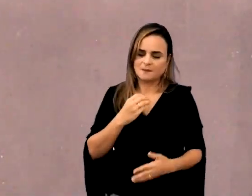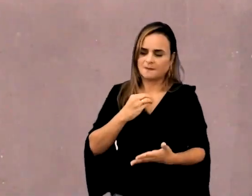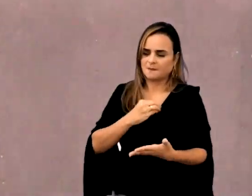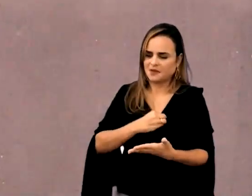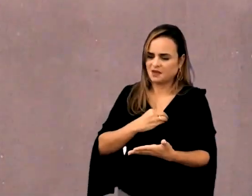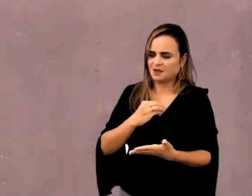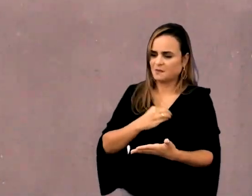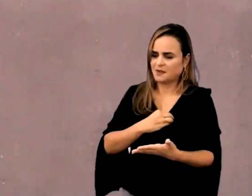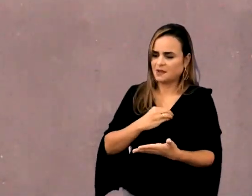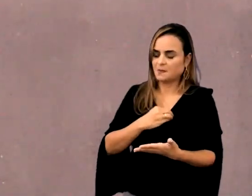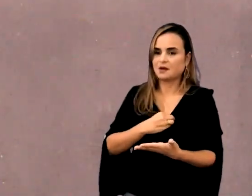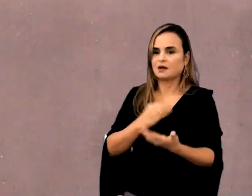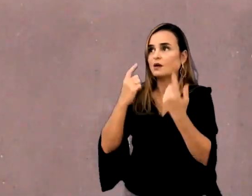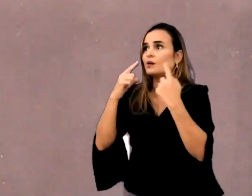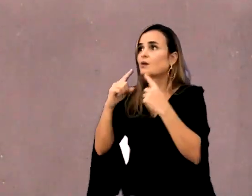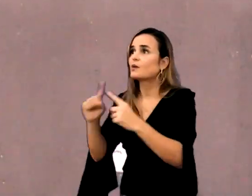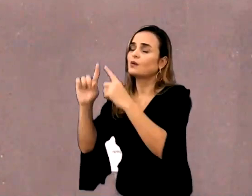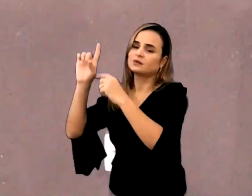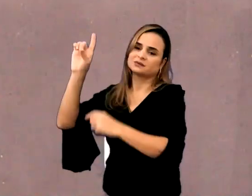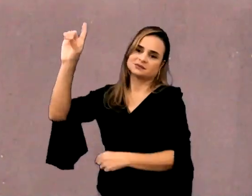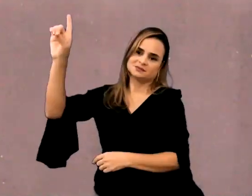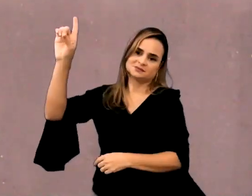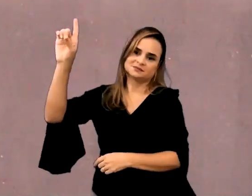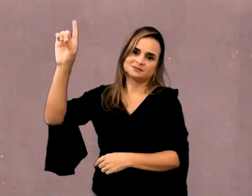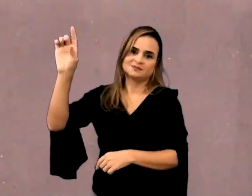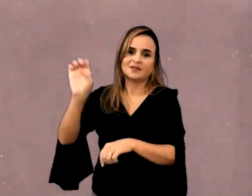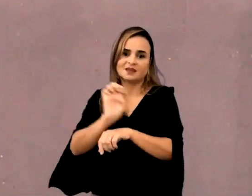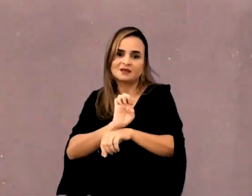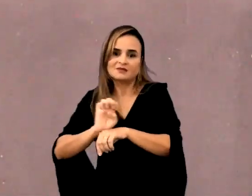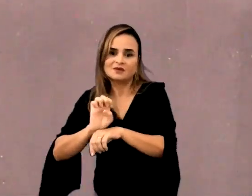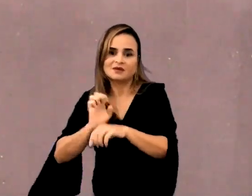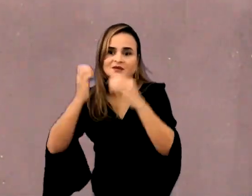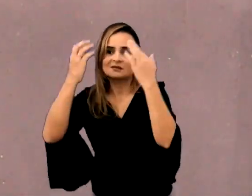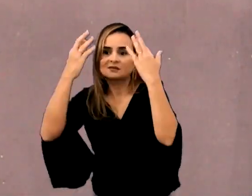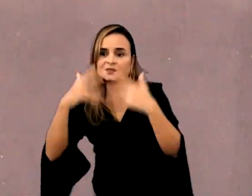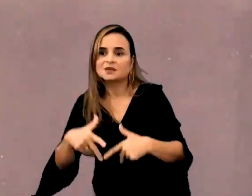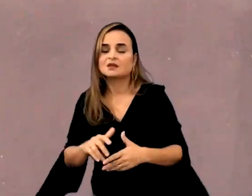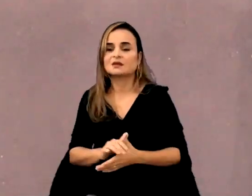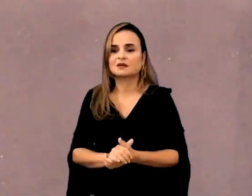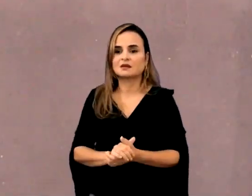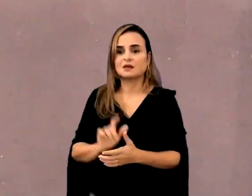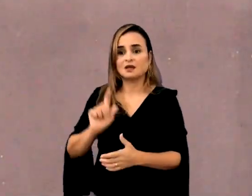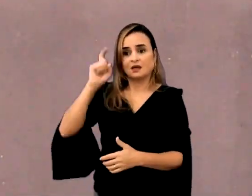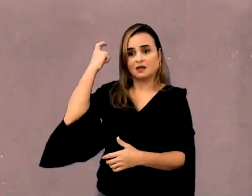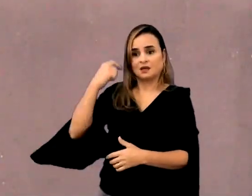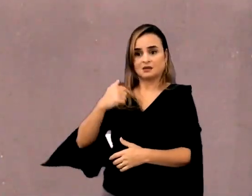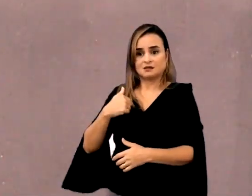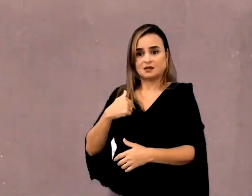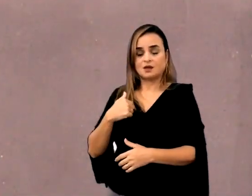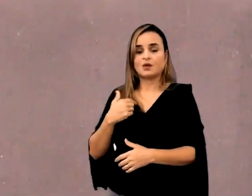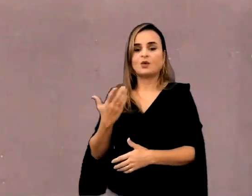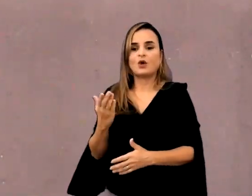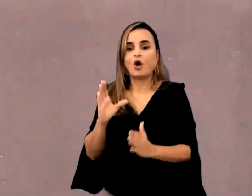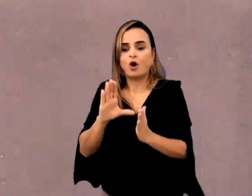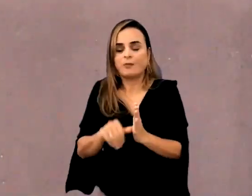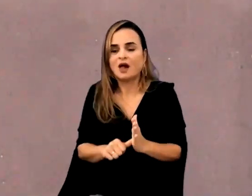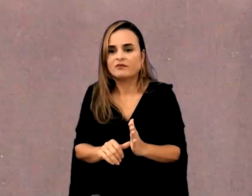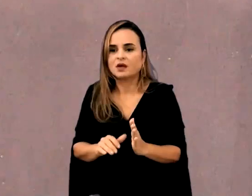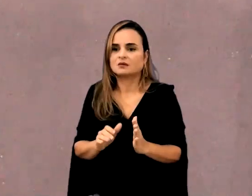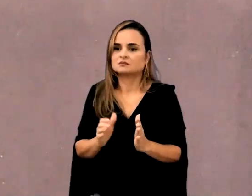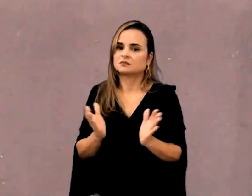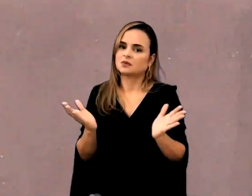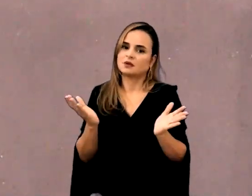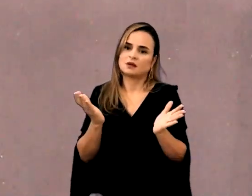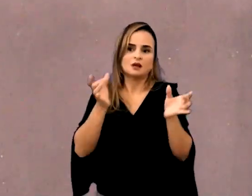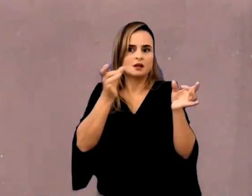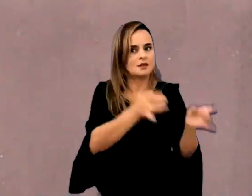Deus. A Bíblia diz lá em Efésios: aquele que roubava, não rouba mais. Aquele que adulterava,